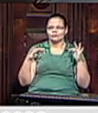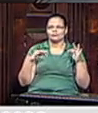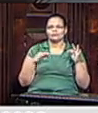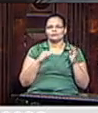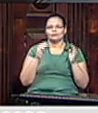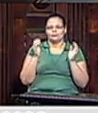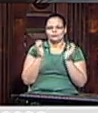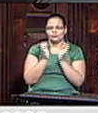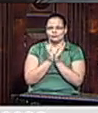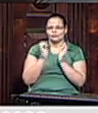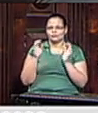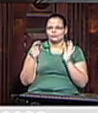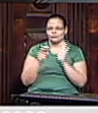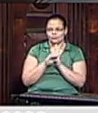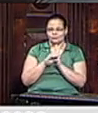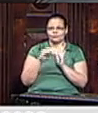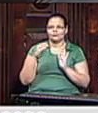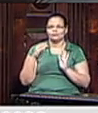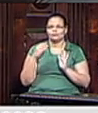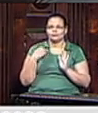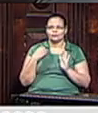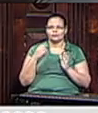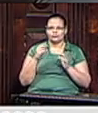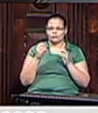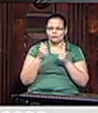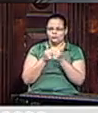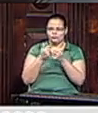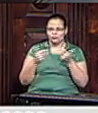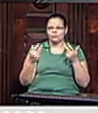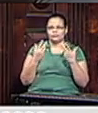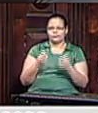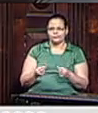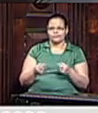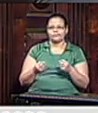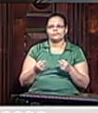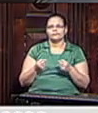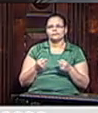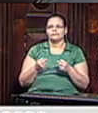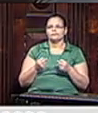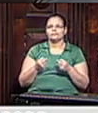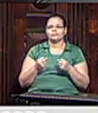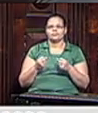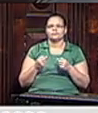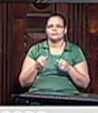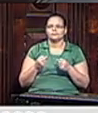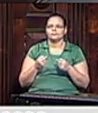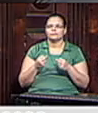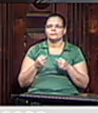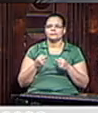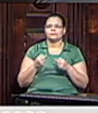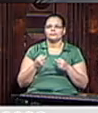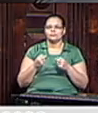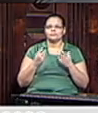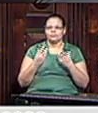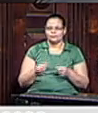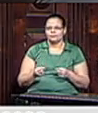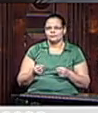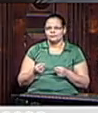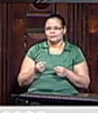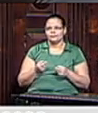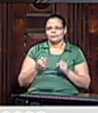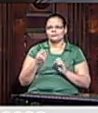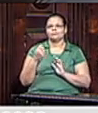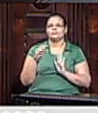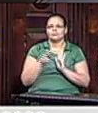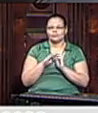pela constitucionalidade, transporte favorável, de obras públicas favorável, de assuntos municipais, desenvolvimento regional favorável, de turismo favorável, e de